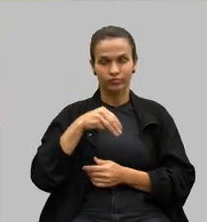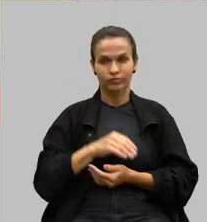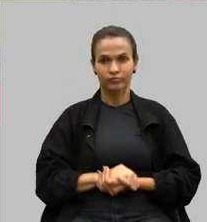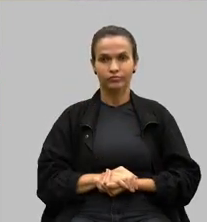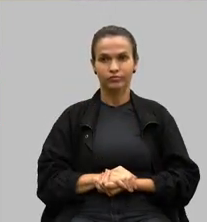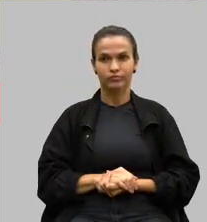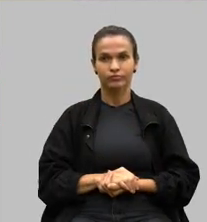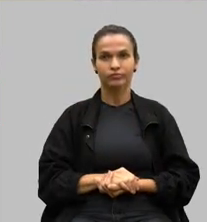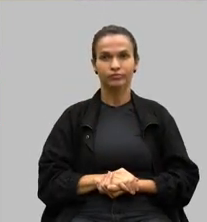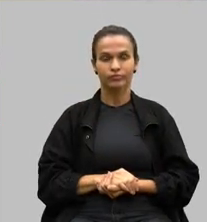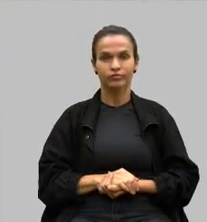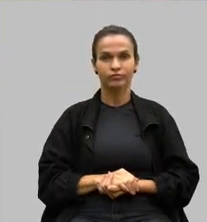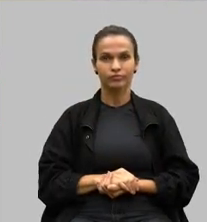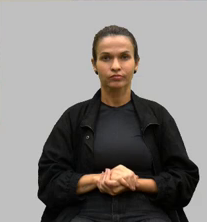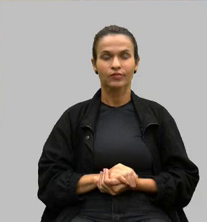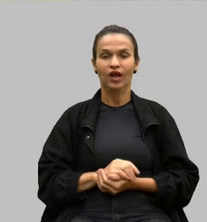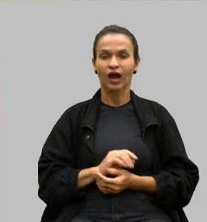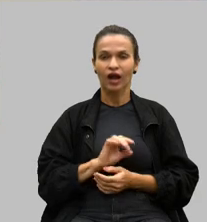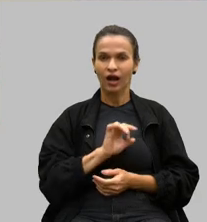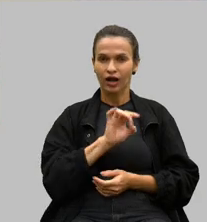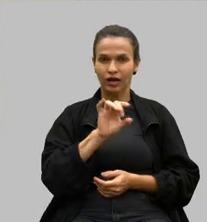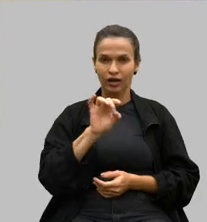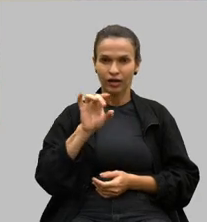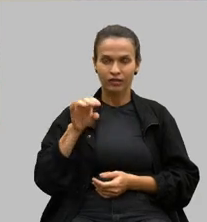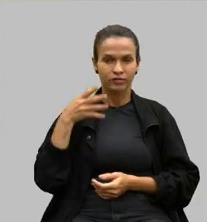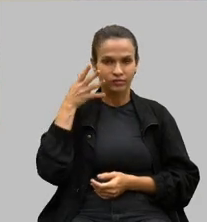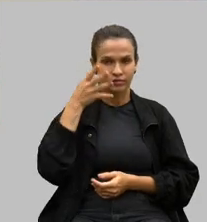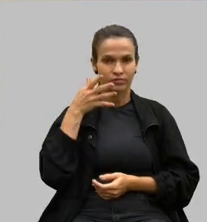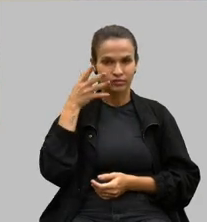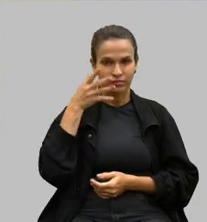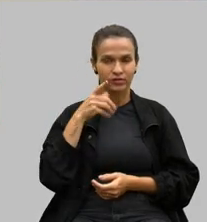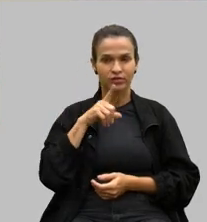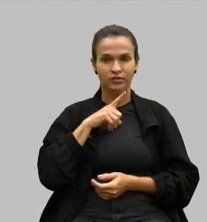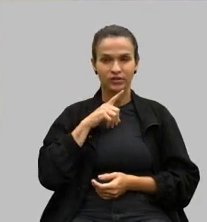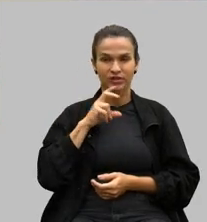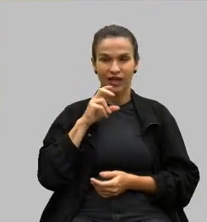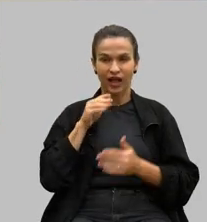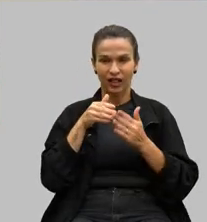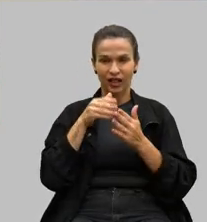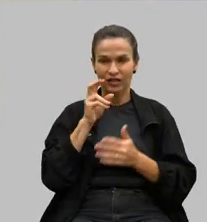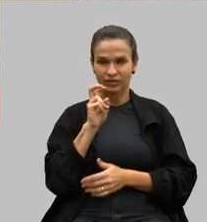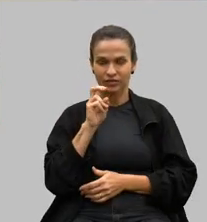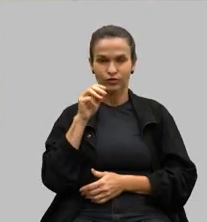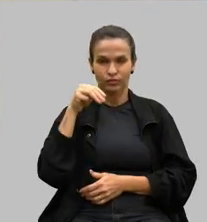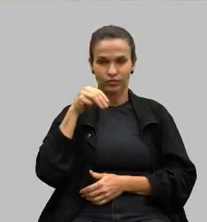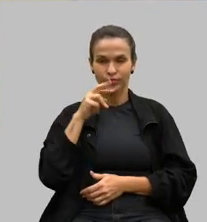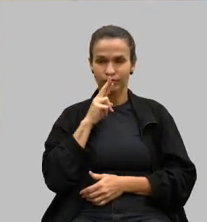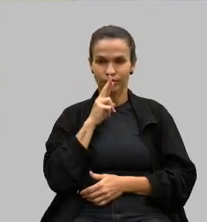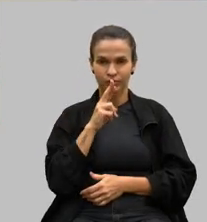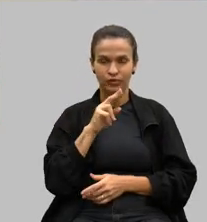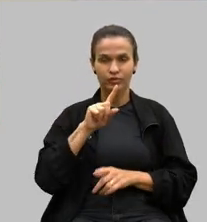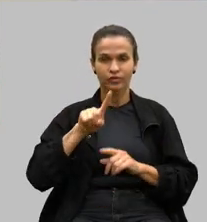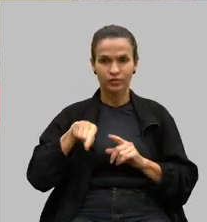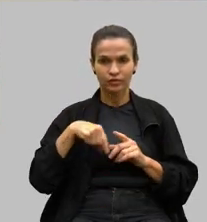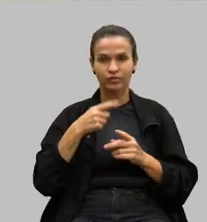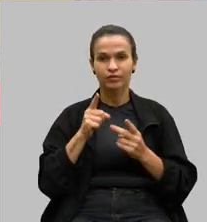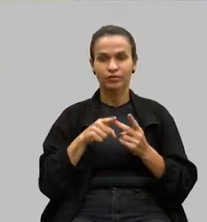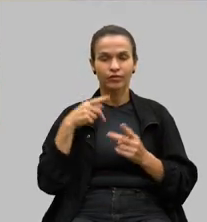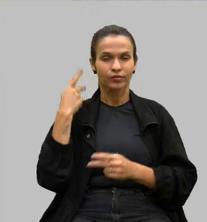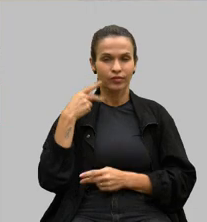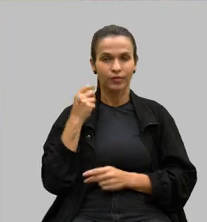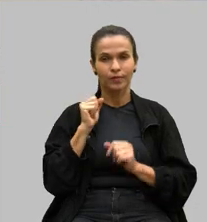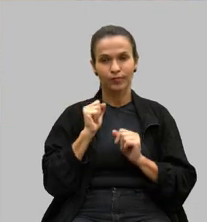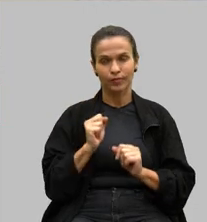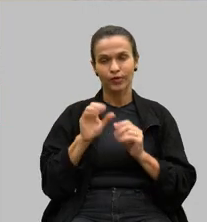após cada interpelação a autoridade Estadual disporá de até 5 minutos para respondê-la e em seguido para fazer